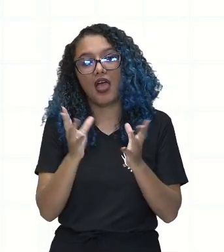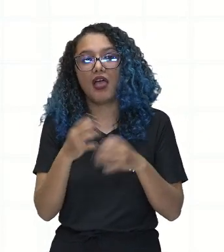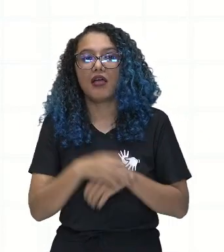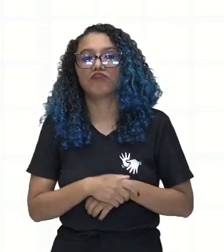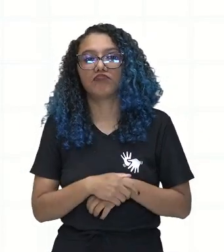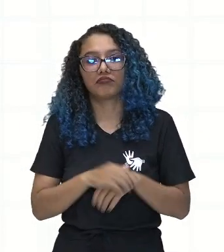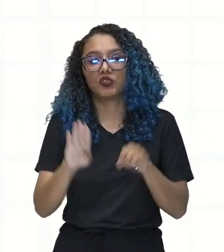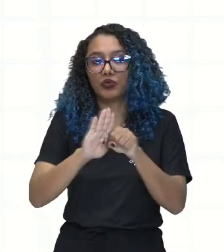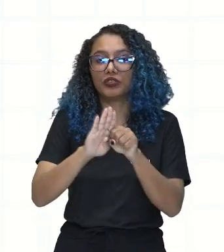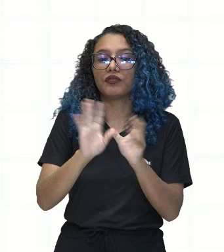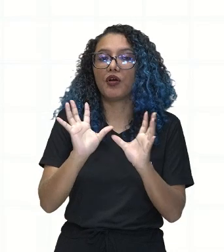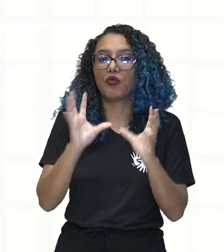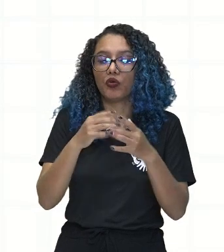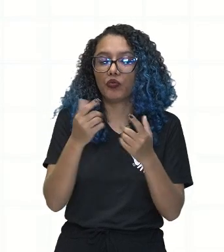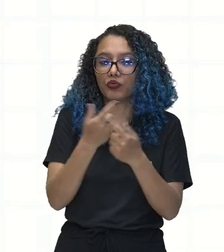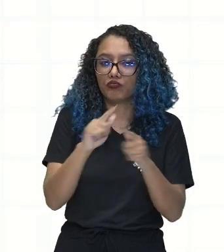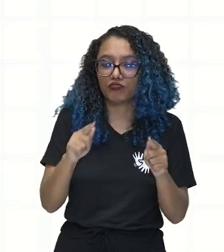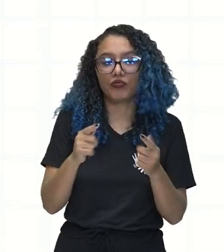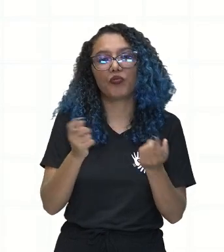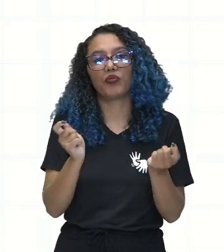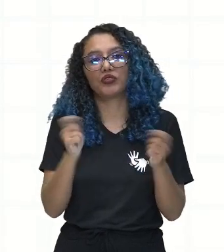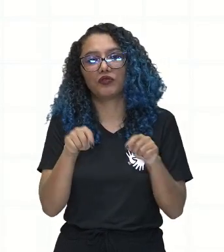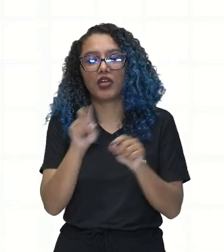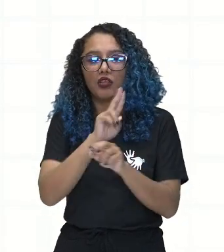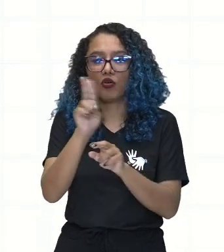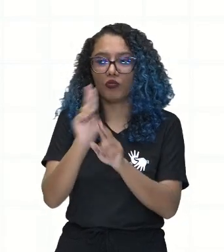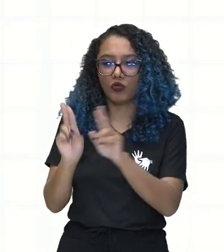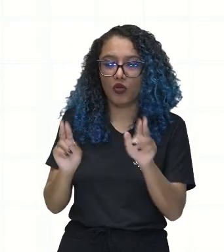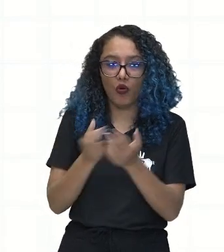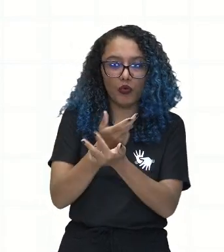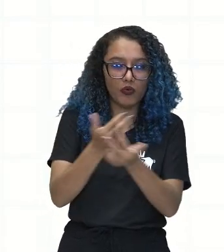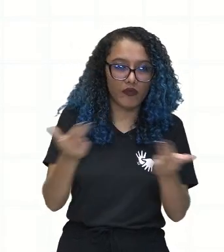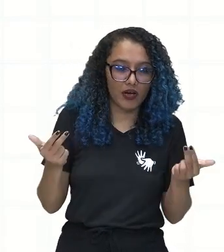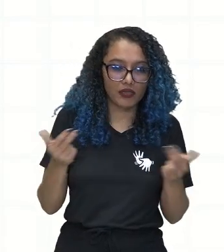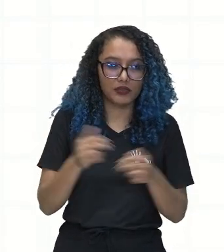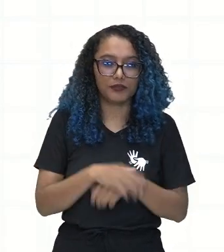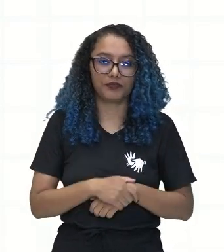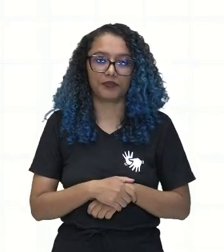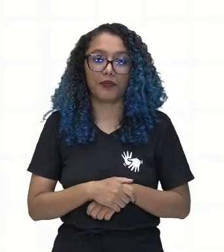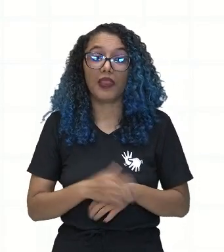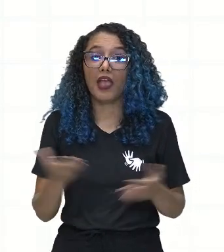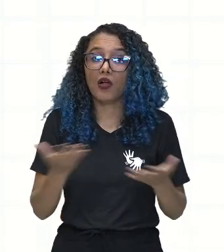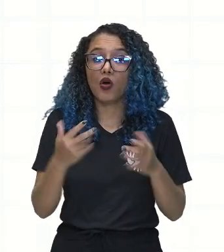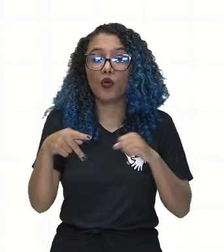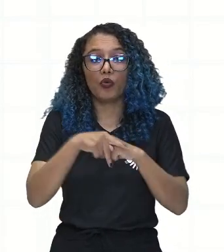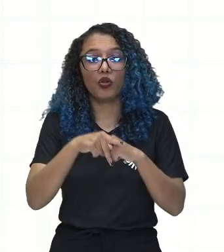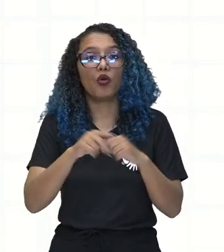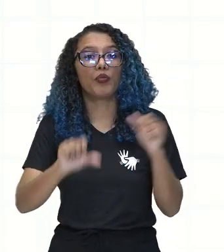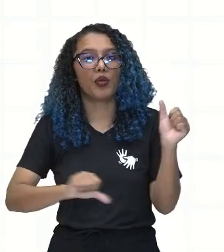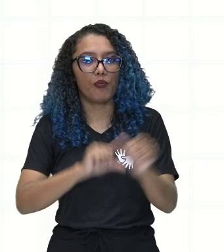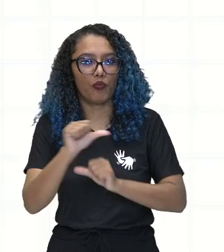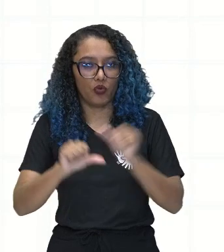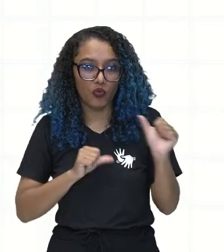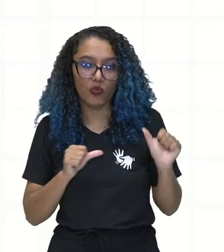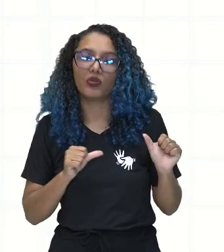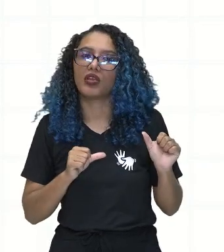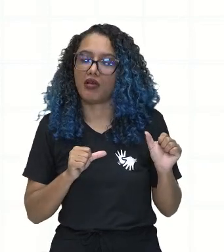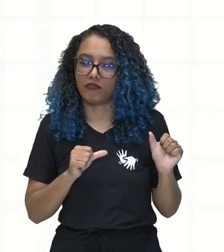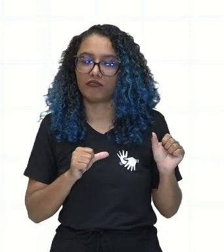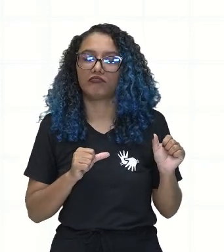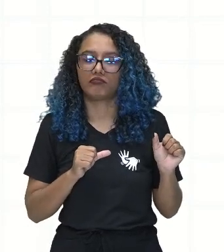objetos, fenômenos, lugares, qualidades. Já o pronome é uma classe gramatical variável, ou seja, ele vai flexionar